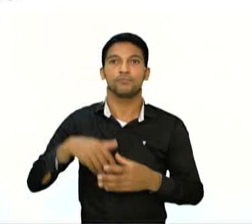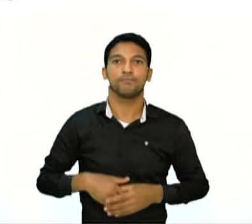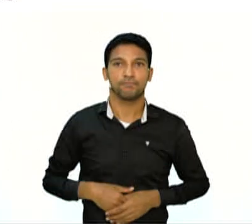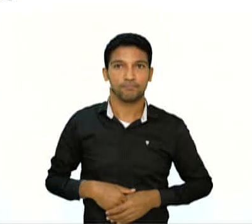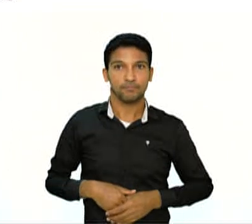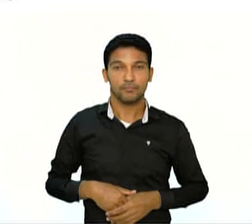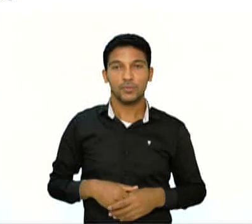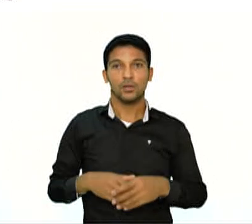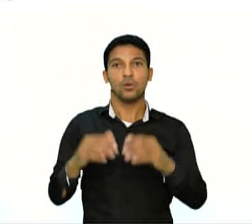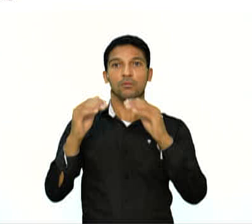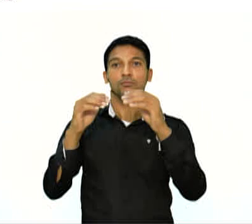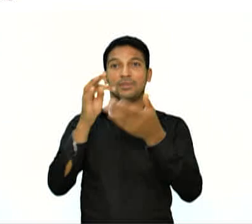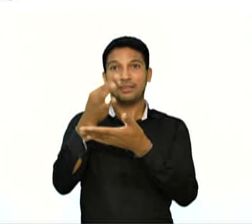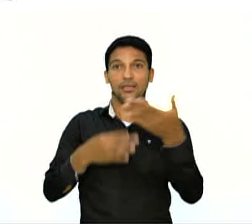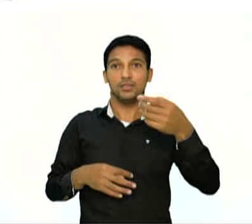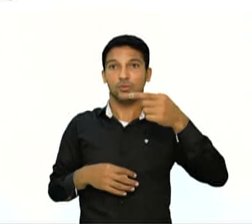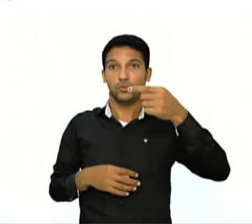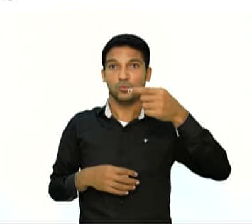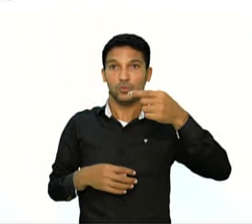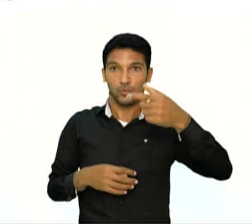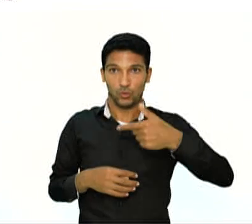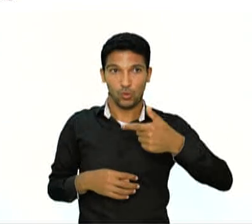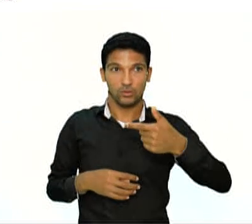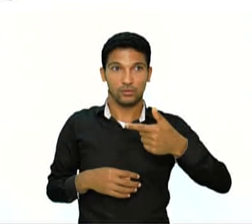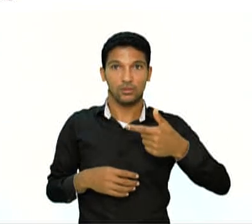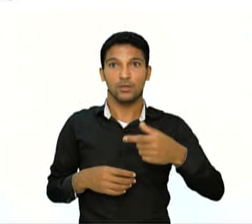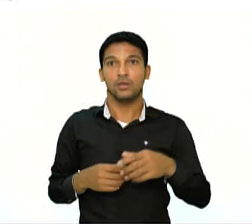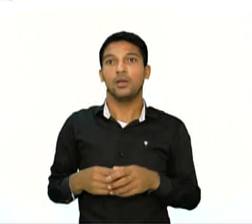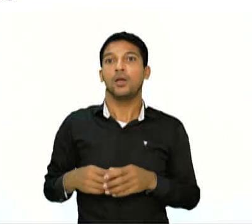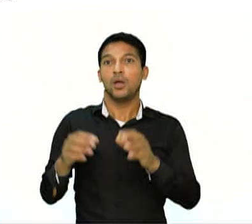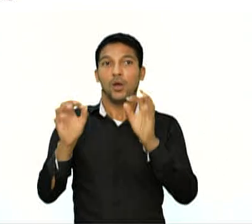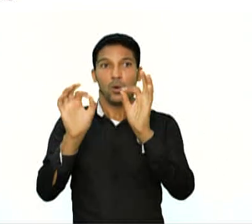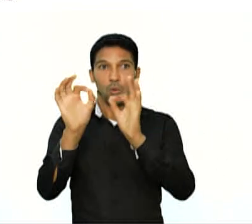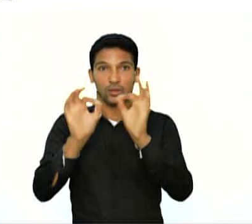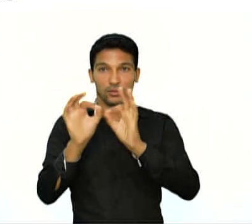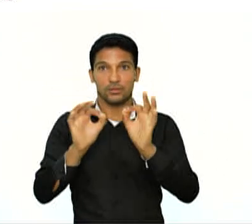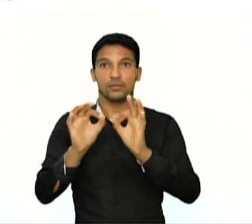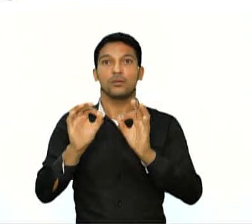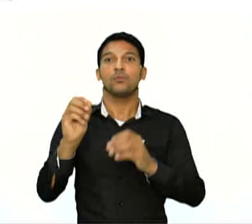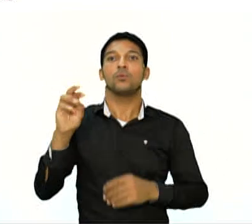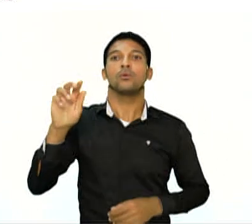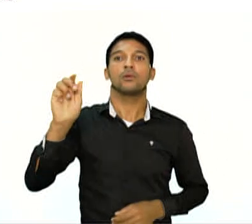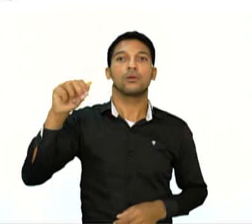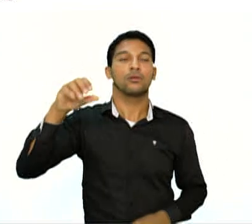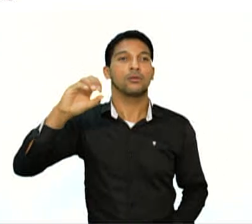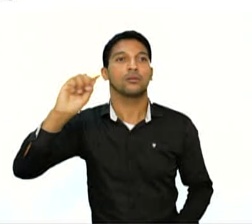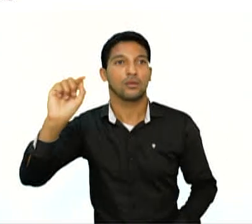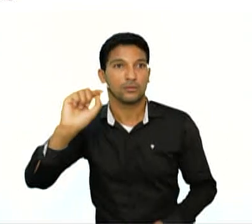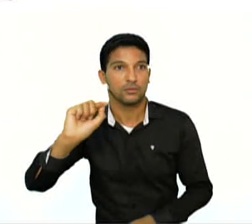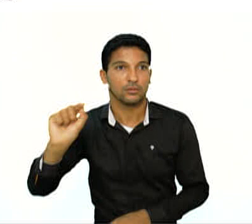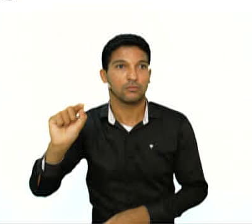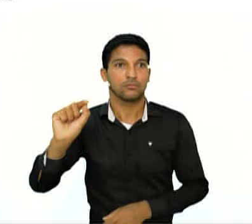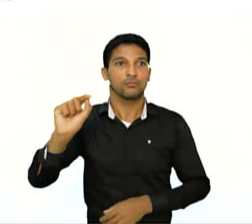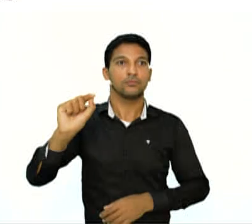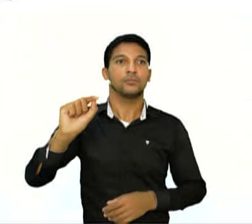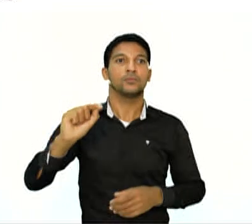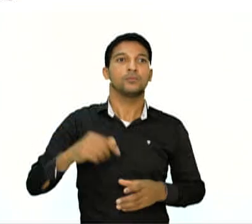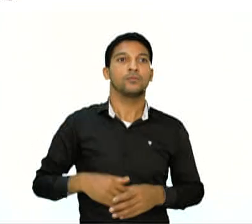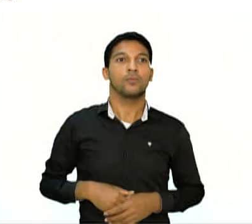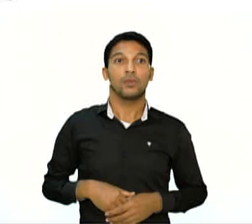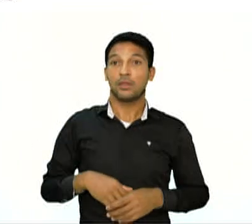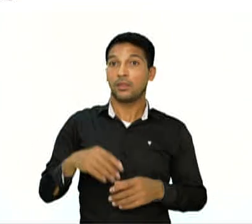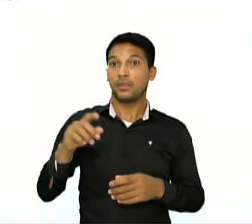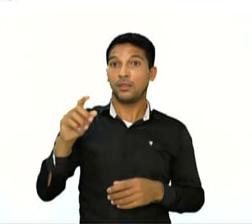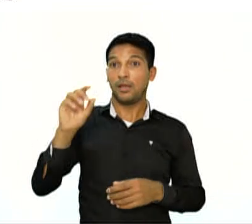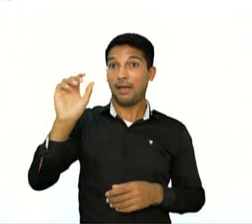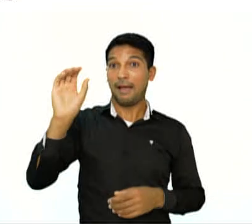não governamental com escritórios em mais de 40 países com o objetivo de assegurar a capacidade da terra